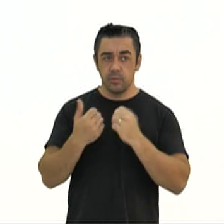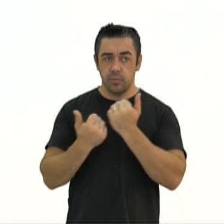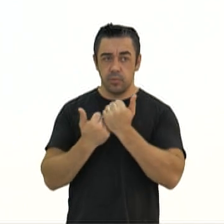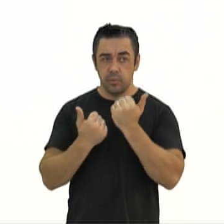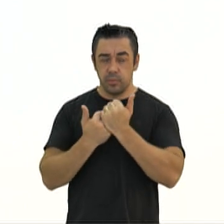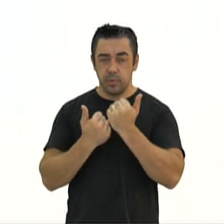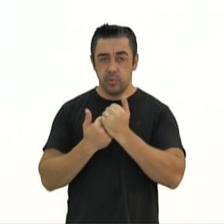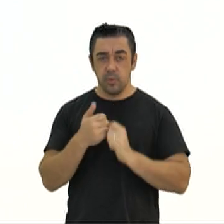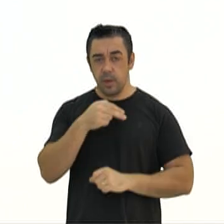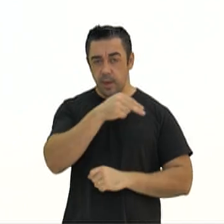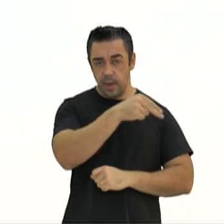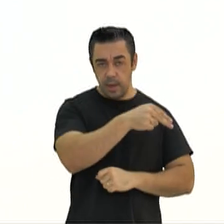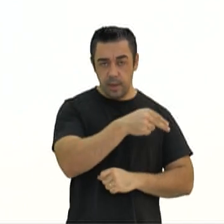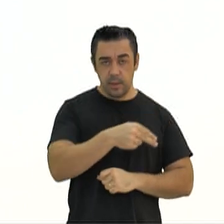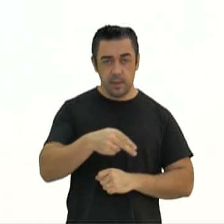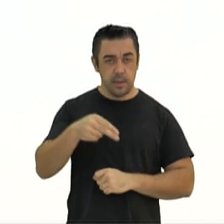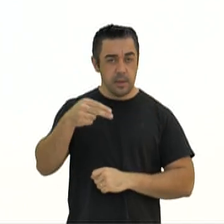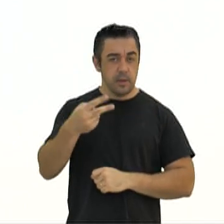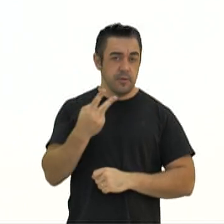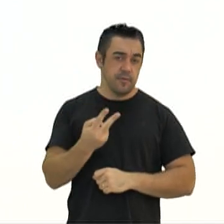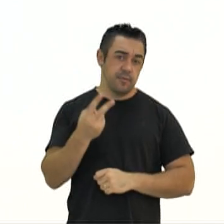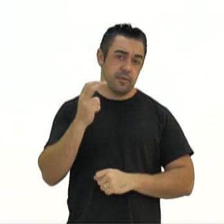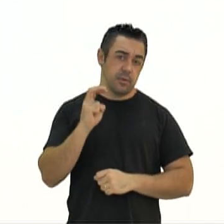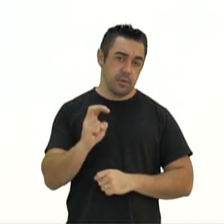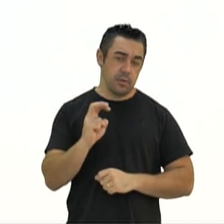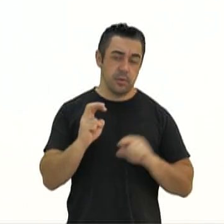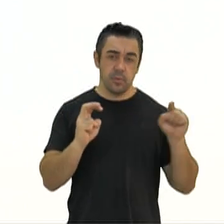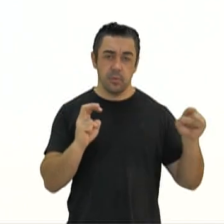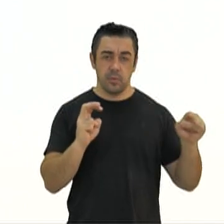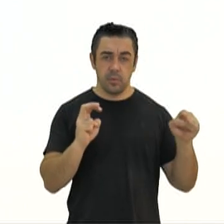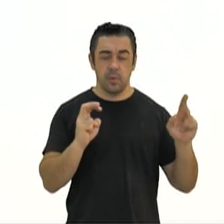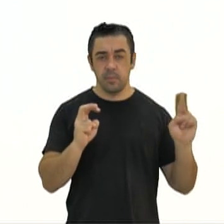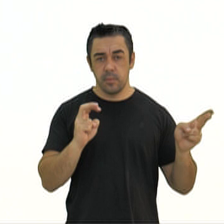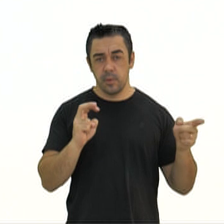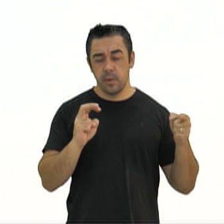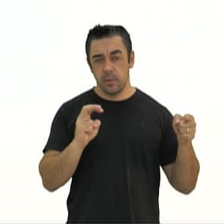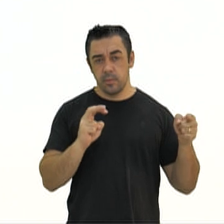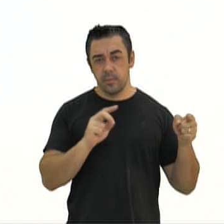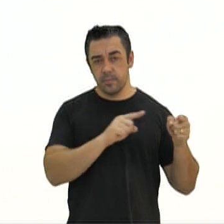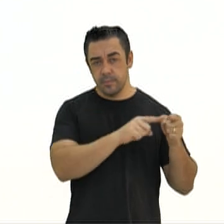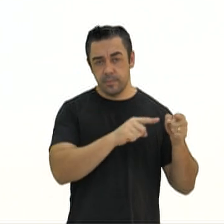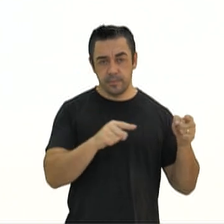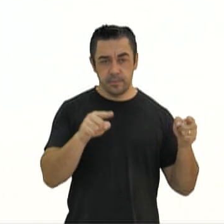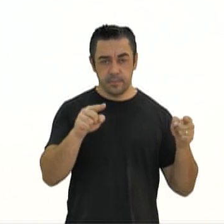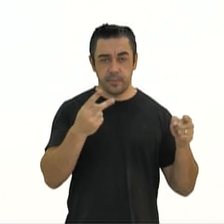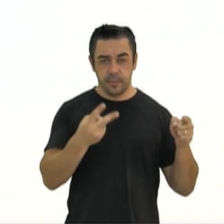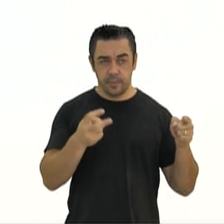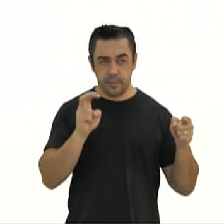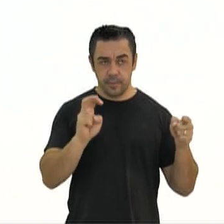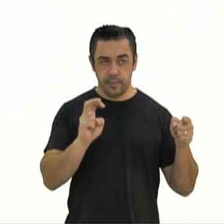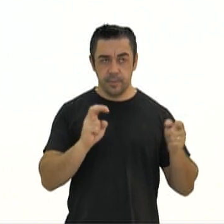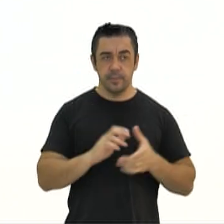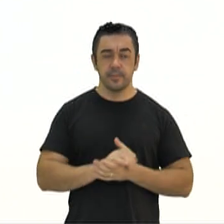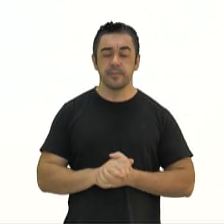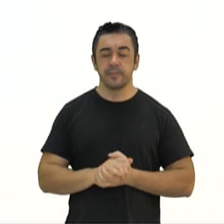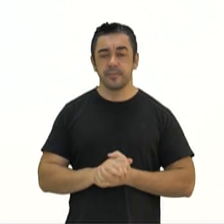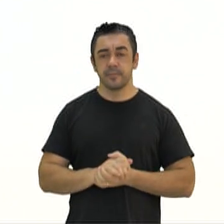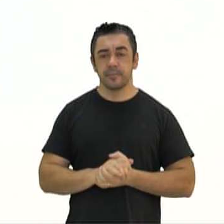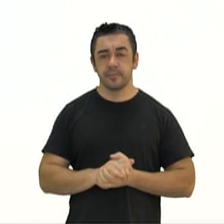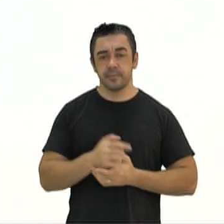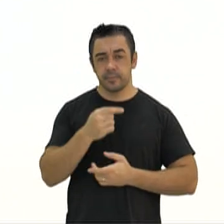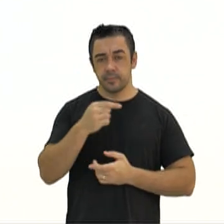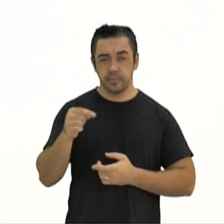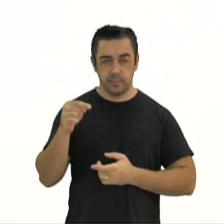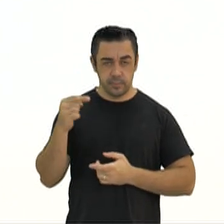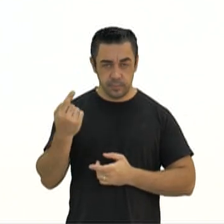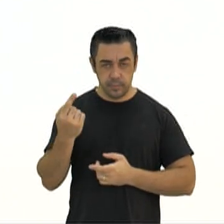N para vocês entenderem, tá? Que o mesmo N que vai aqui é o N que vem aqui no índice do A, que tem a ver com o 25º termo. Essa é a